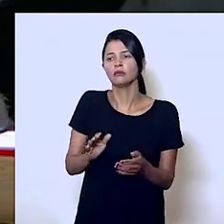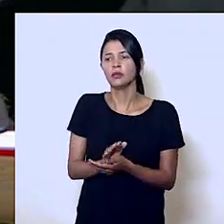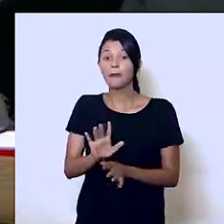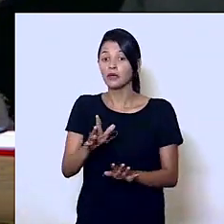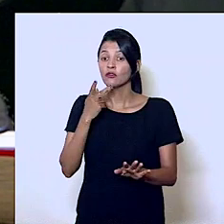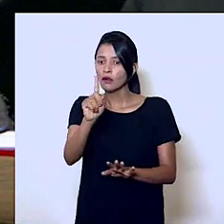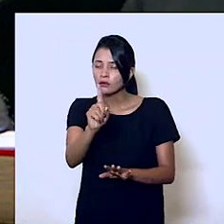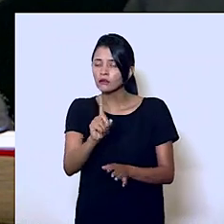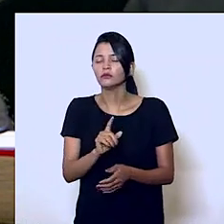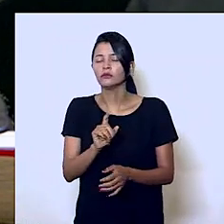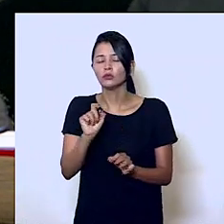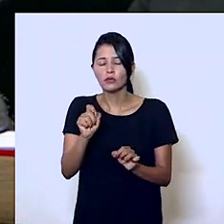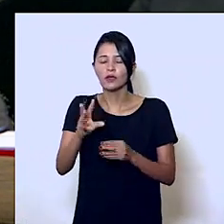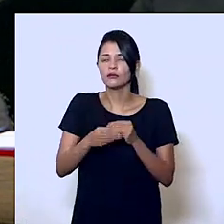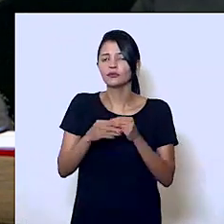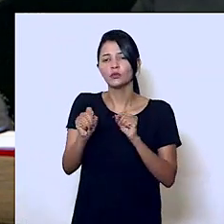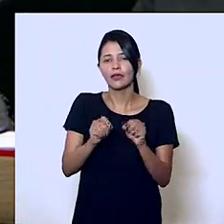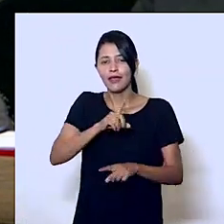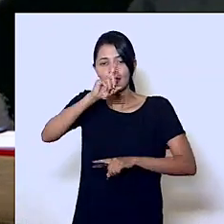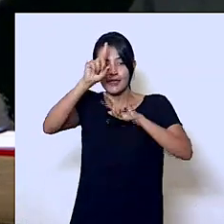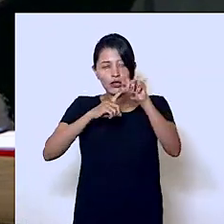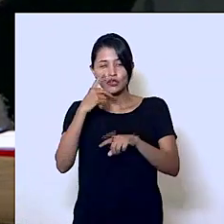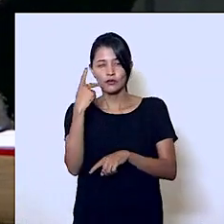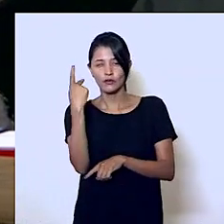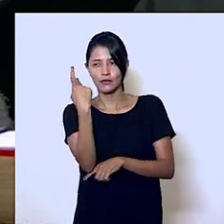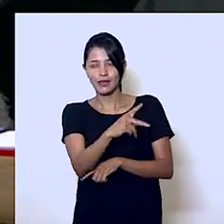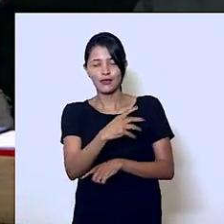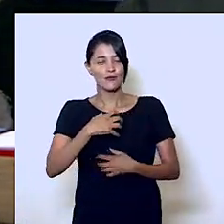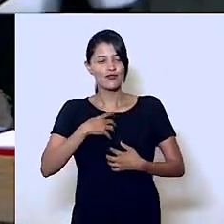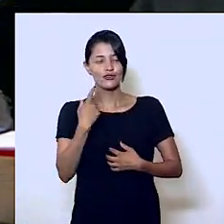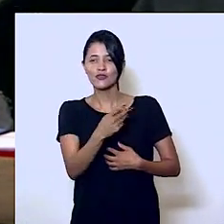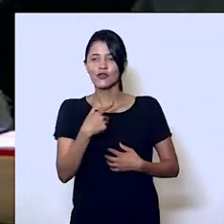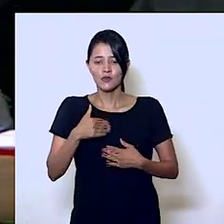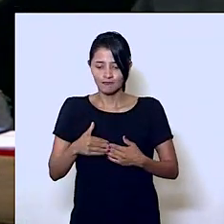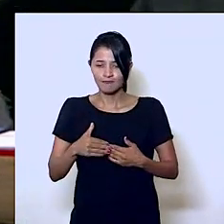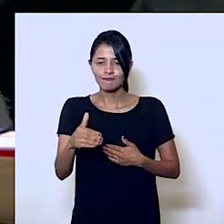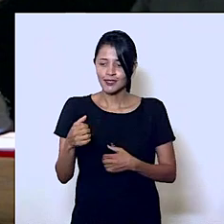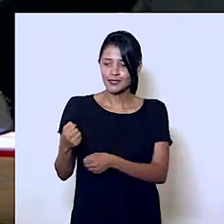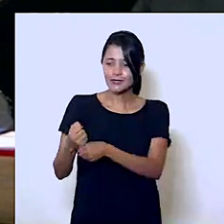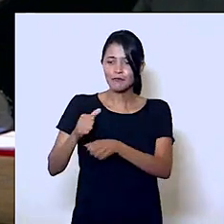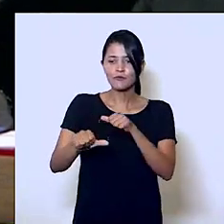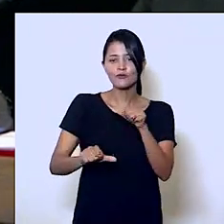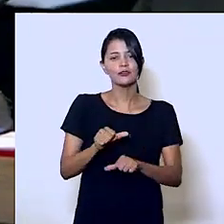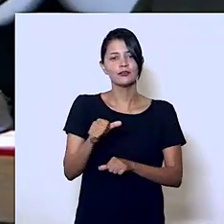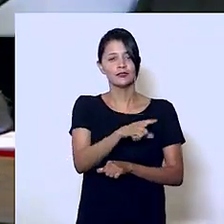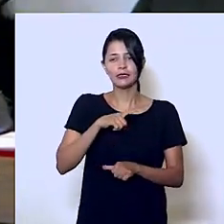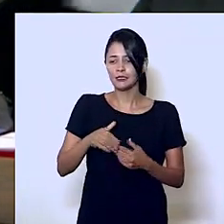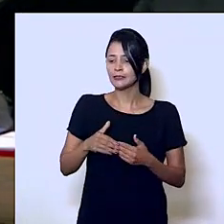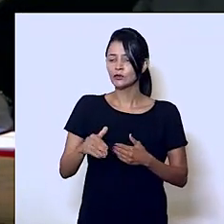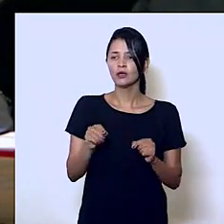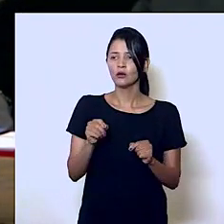O que é criativo no Paulo é a maneira como ele leva adiante a reforma. Ele parte de uma consulta